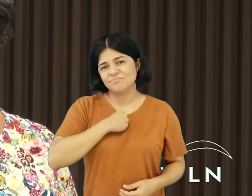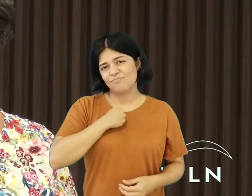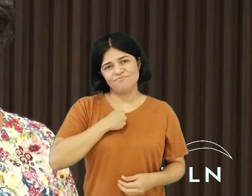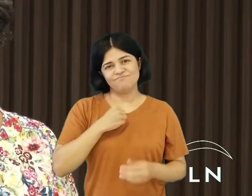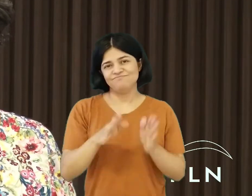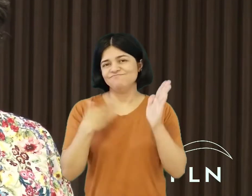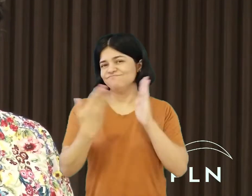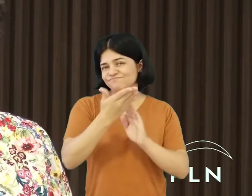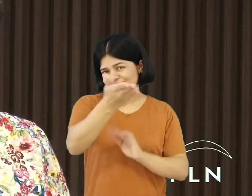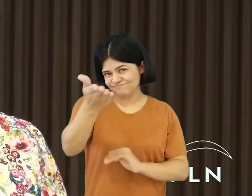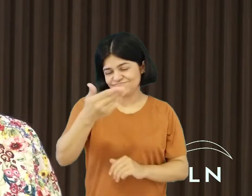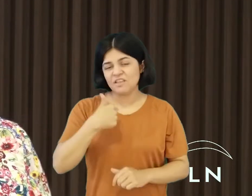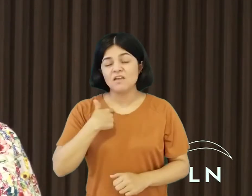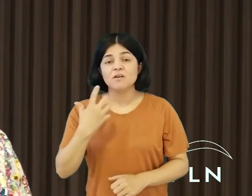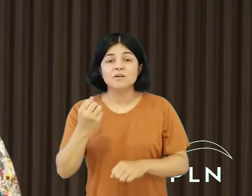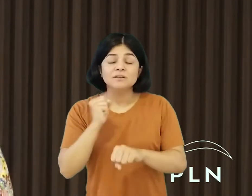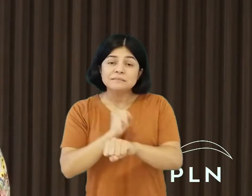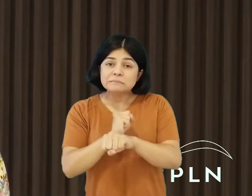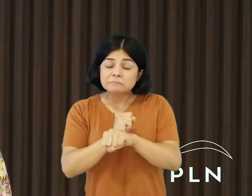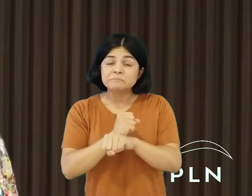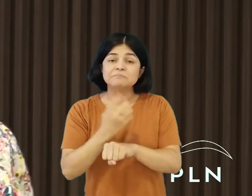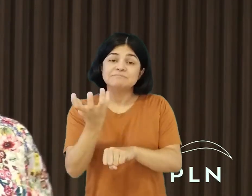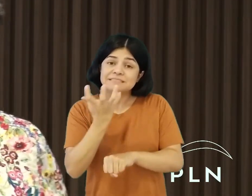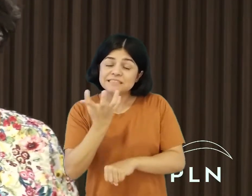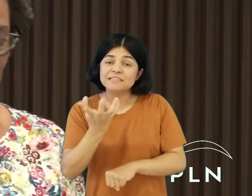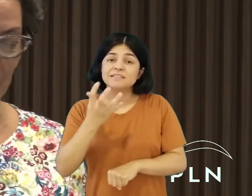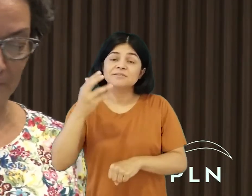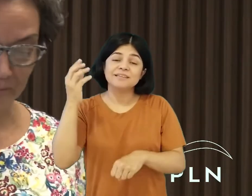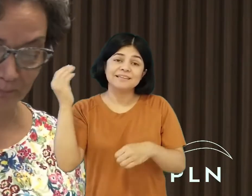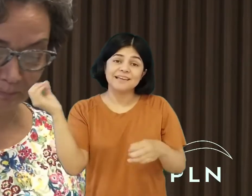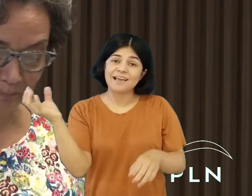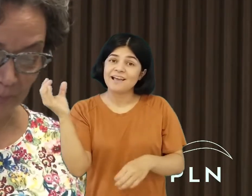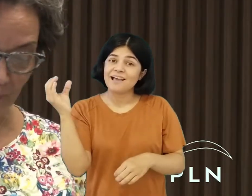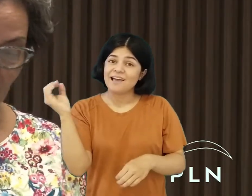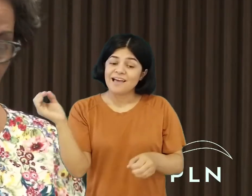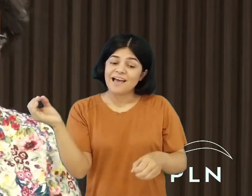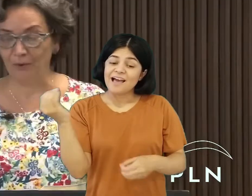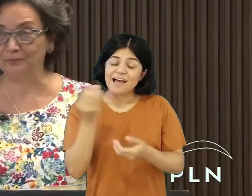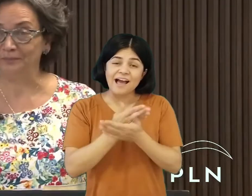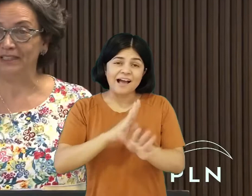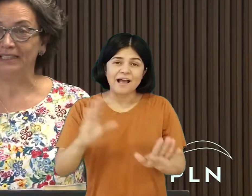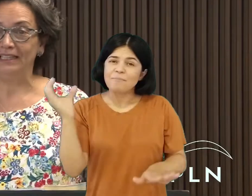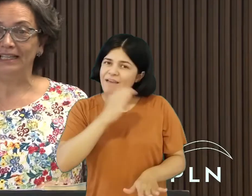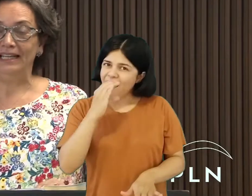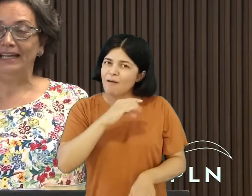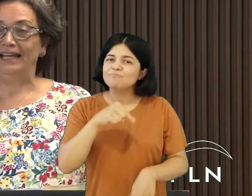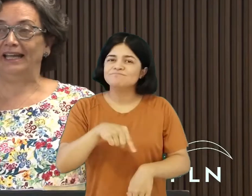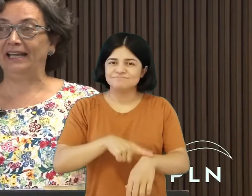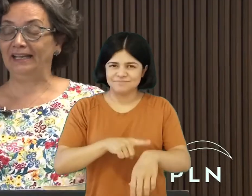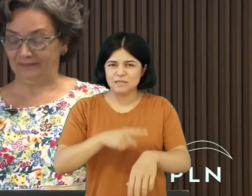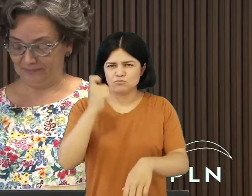mundo e eu espero que esse tempo seja abreviado pelo Senhor. Bom,